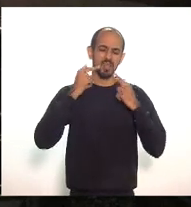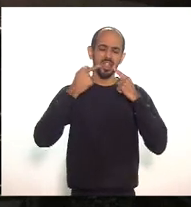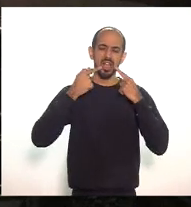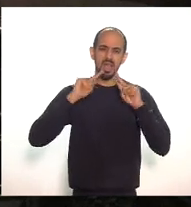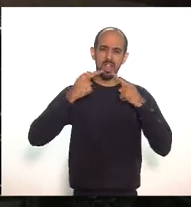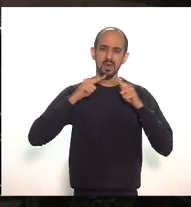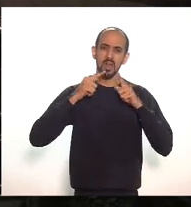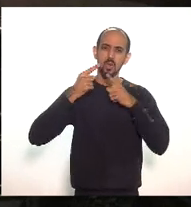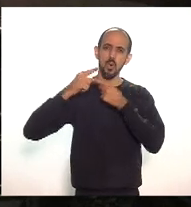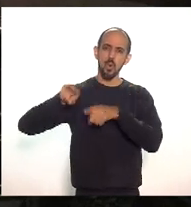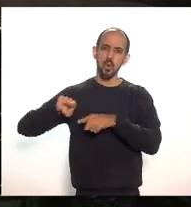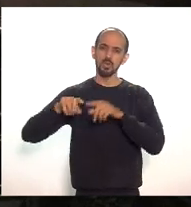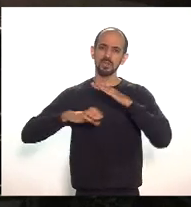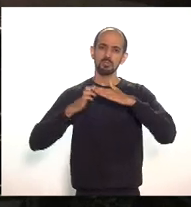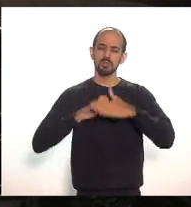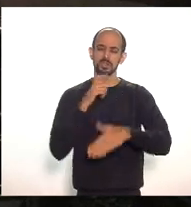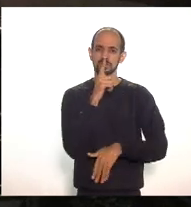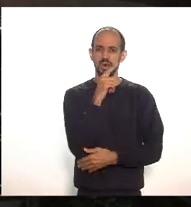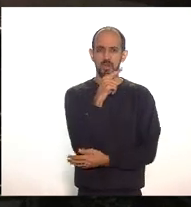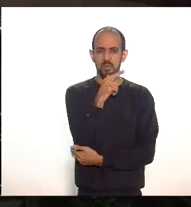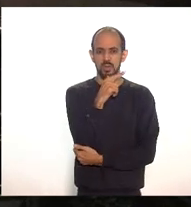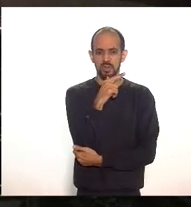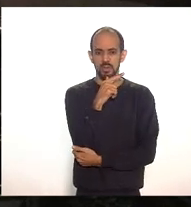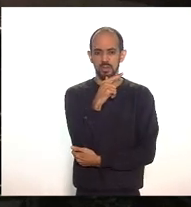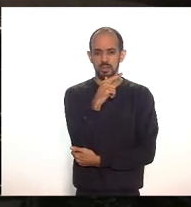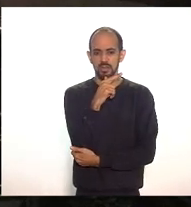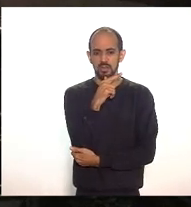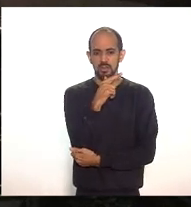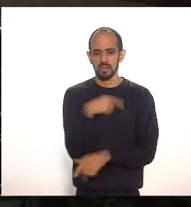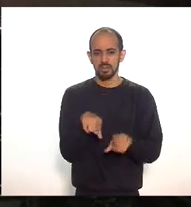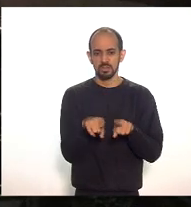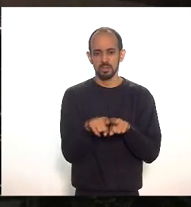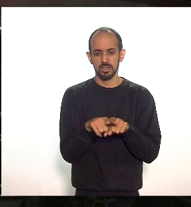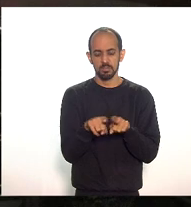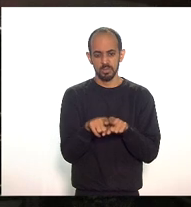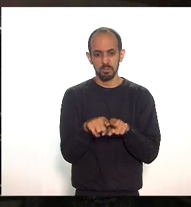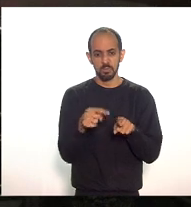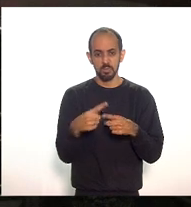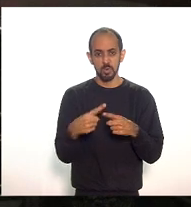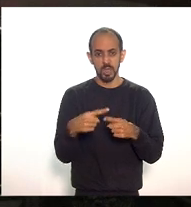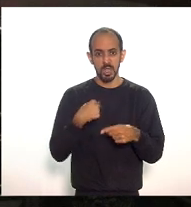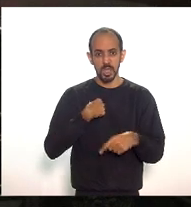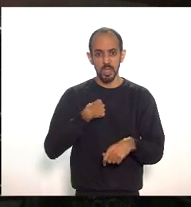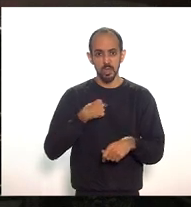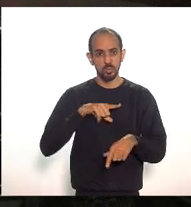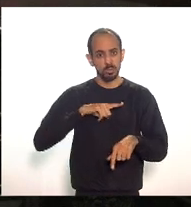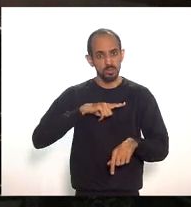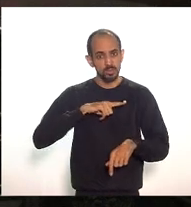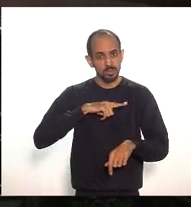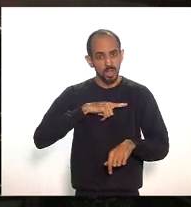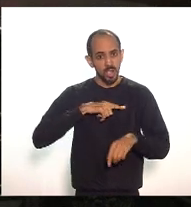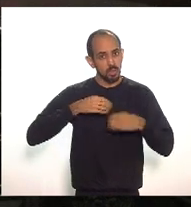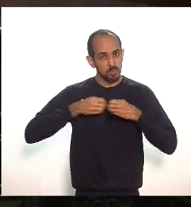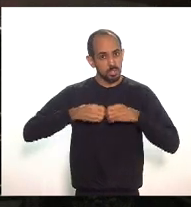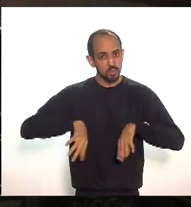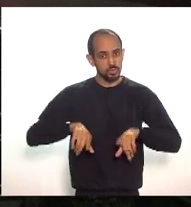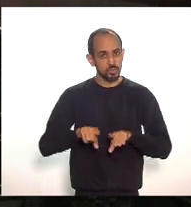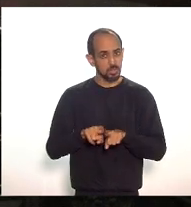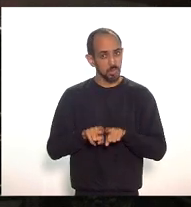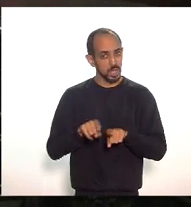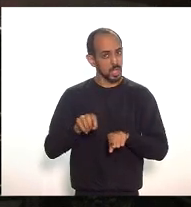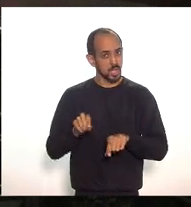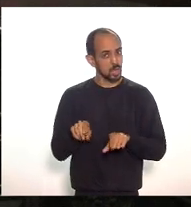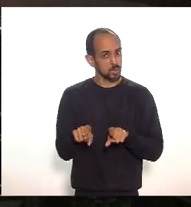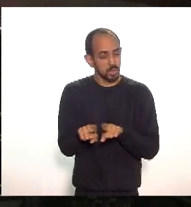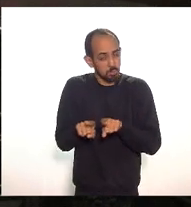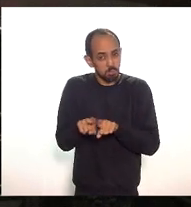é contra a Cedae e e também meu nome tá lá na Gênese porque eu sou prejudicado eu sou um cliente na cidade